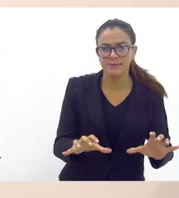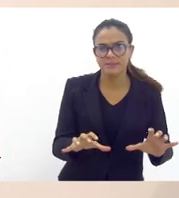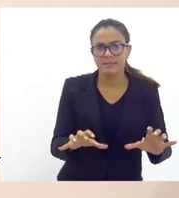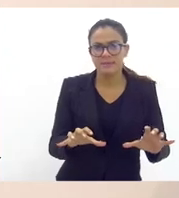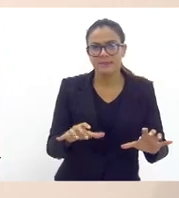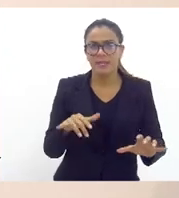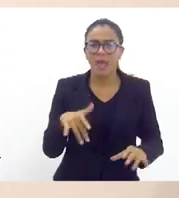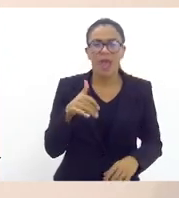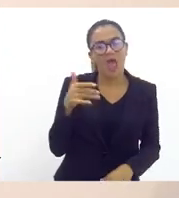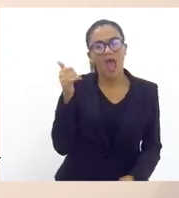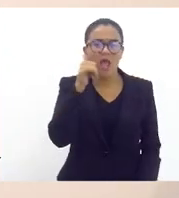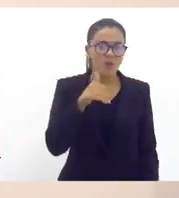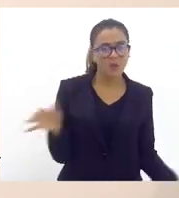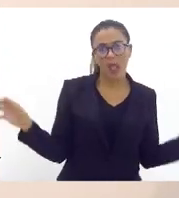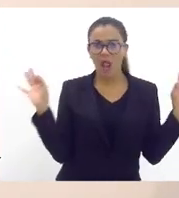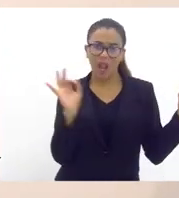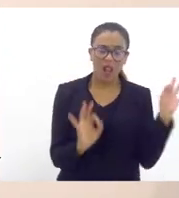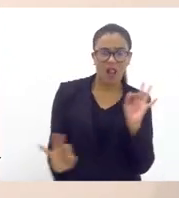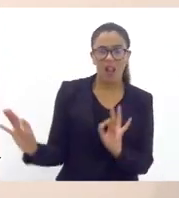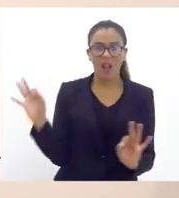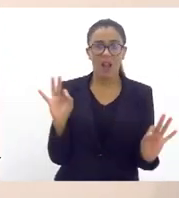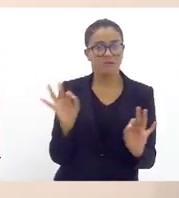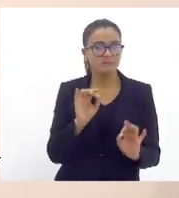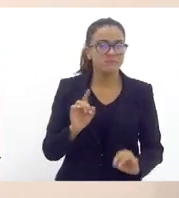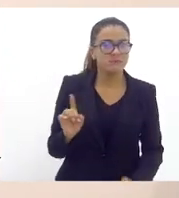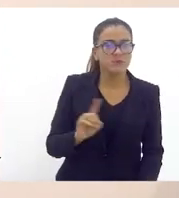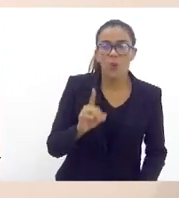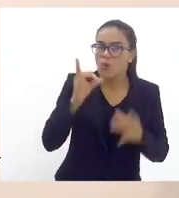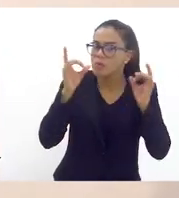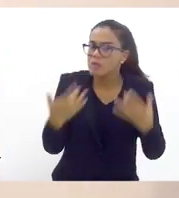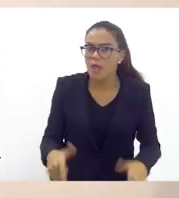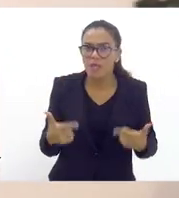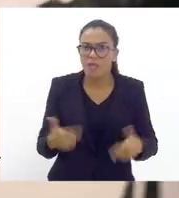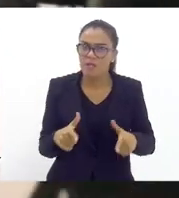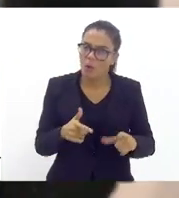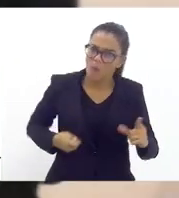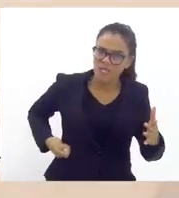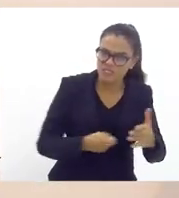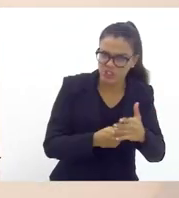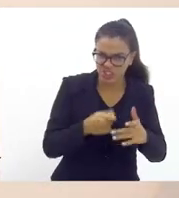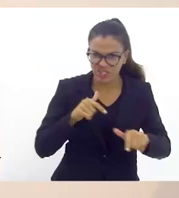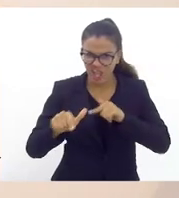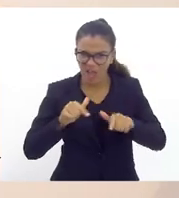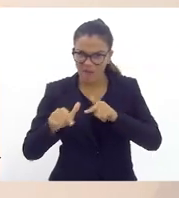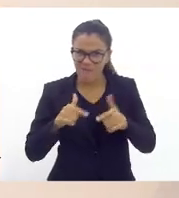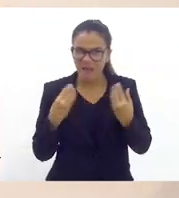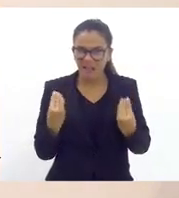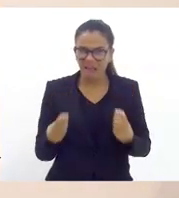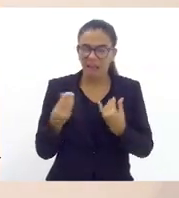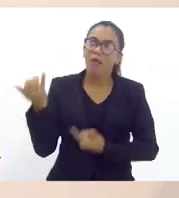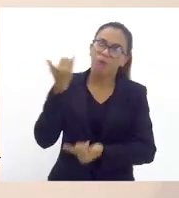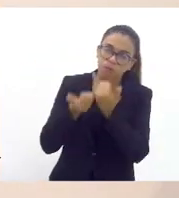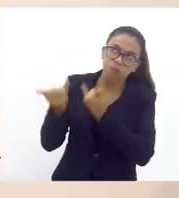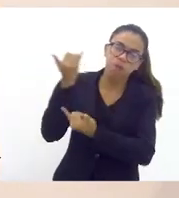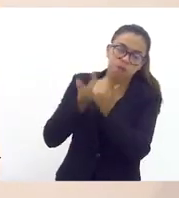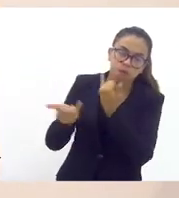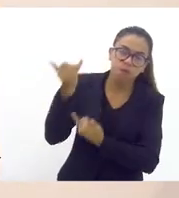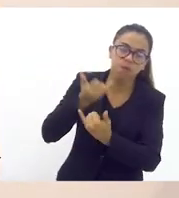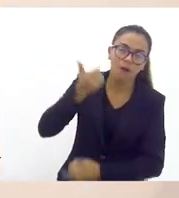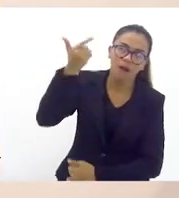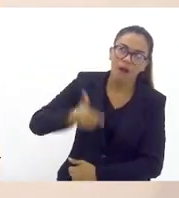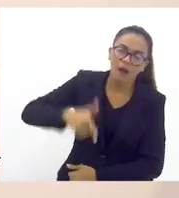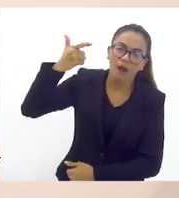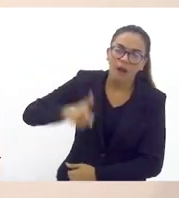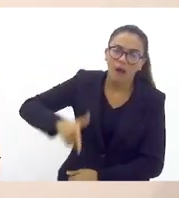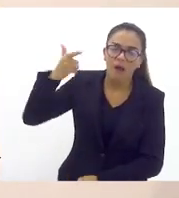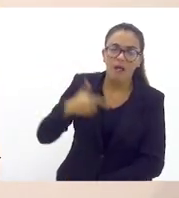Querer que as monas acuendem, isso não existe enquanto exigência de trabalho. E muitas vezes a gente ouve esse tipo de relato. E muitas vezes a